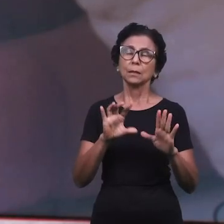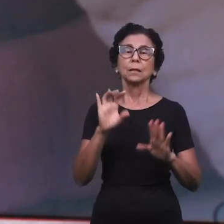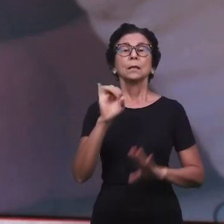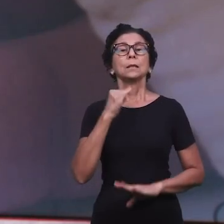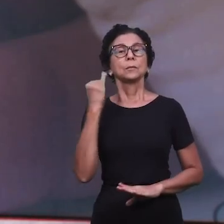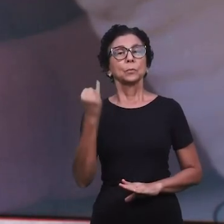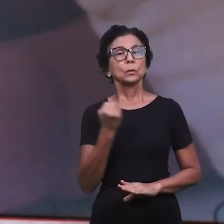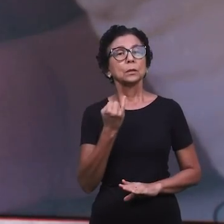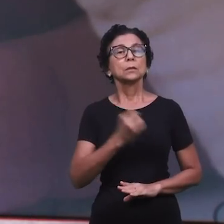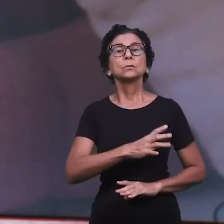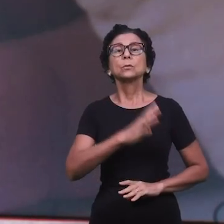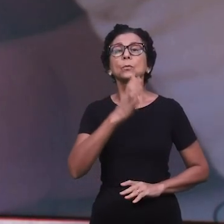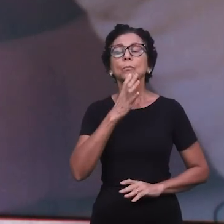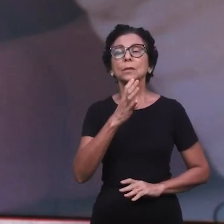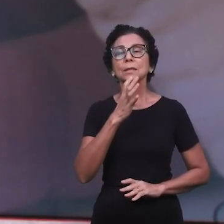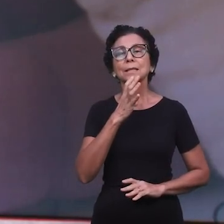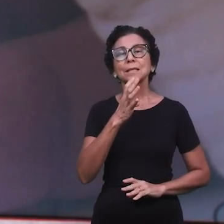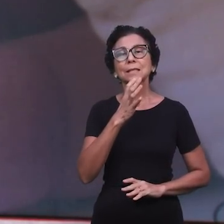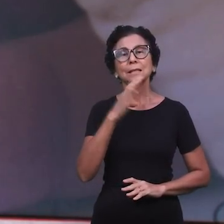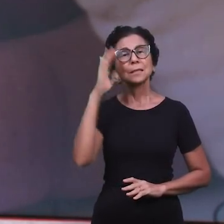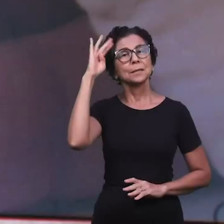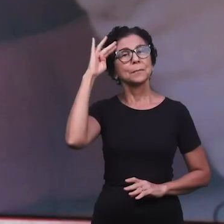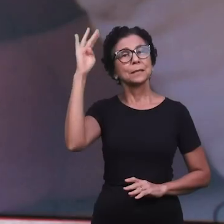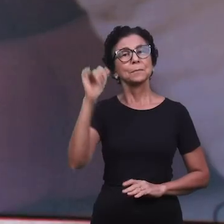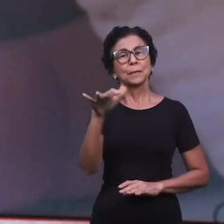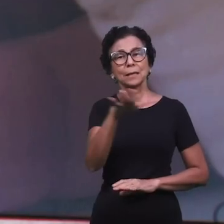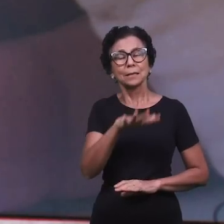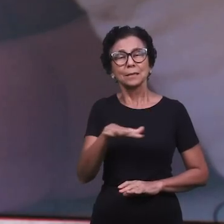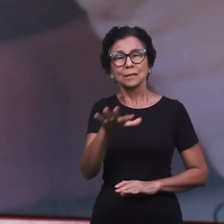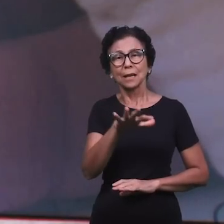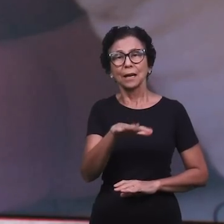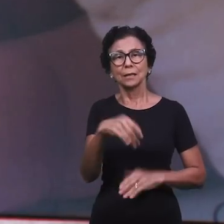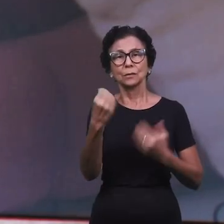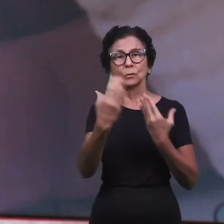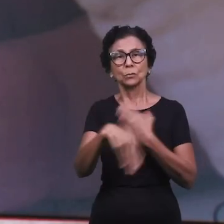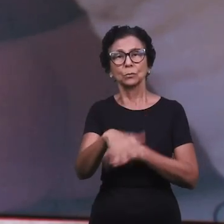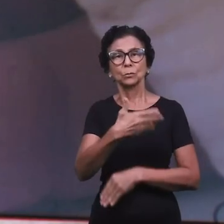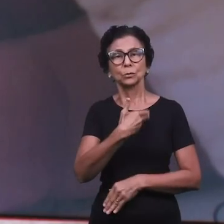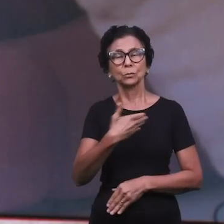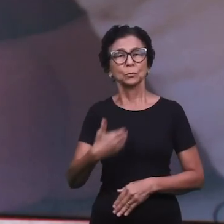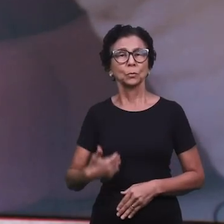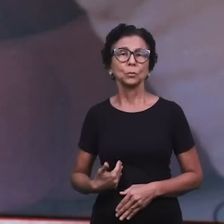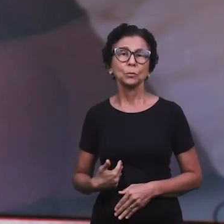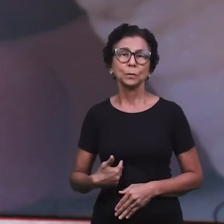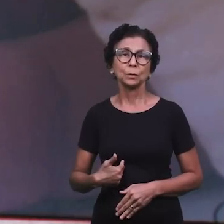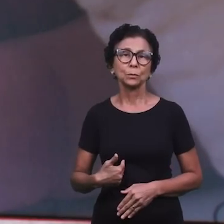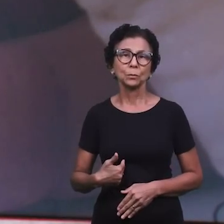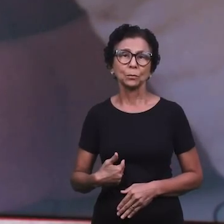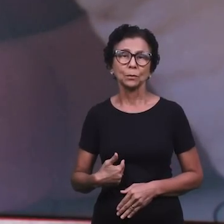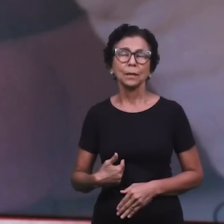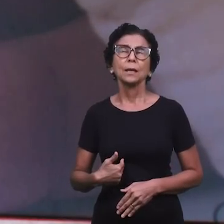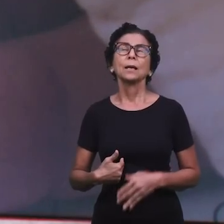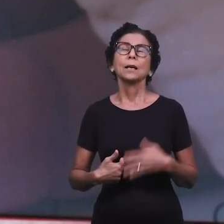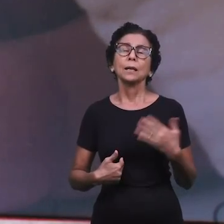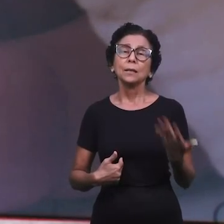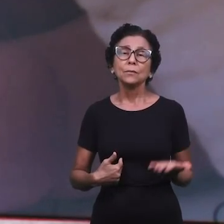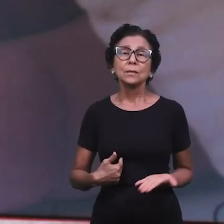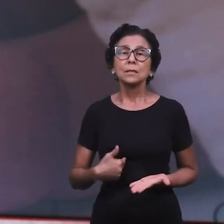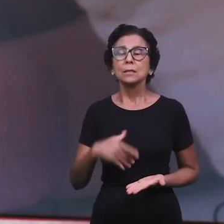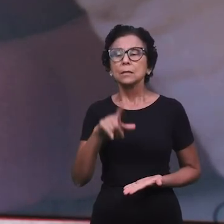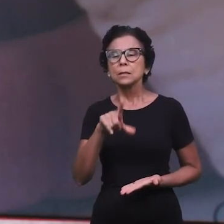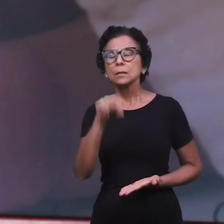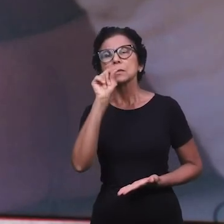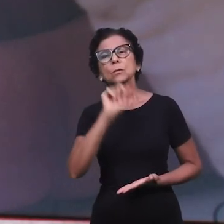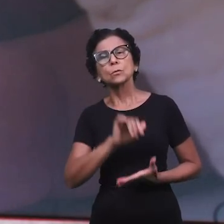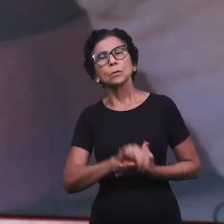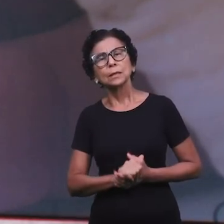importante que você conheça as principais áreas de concurso público no Brasil e que você possa definir aquela que você